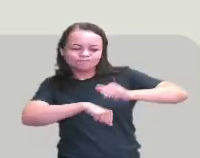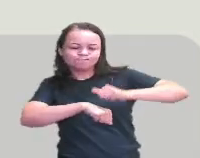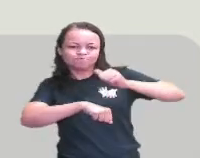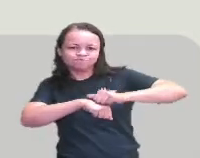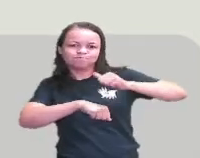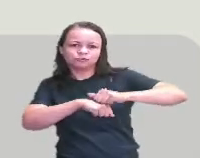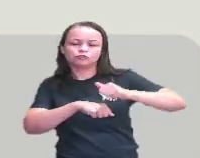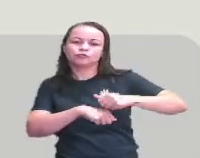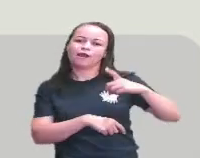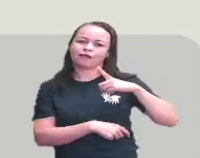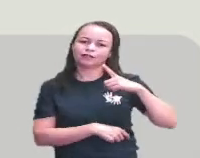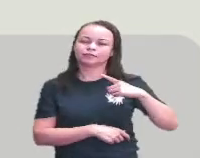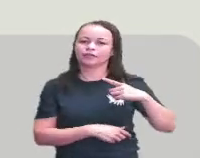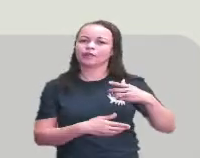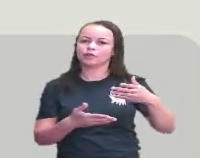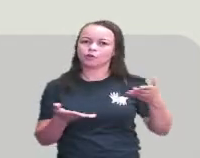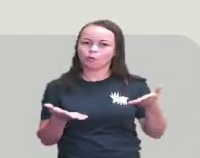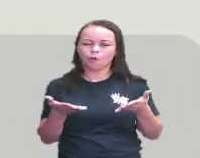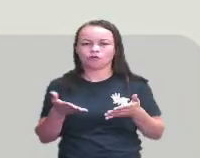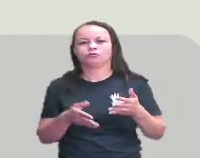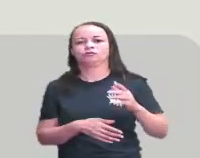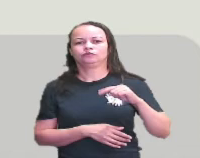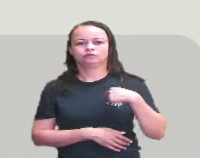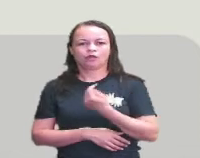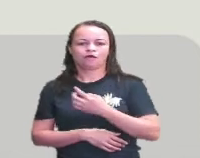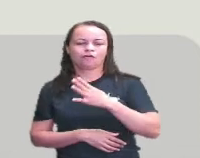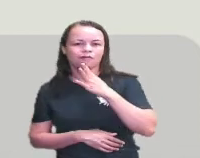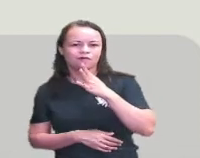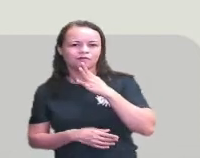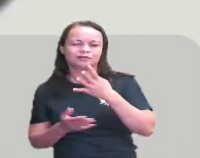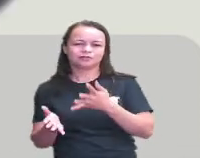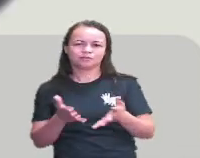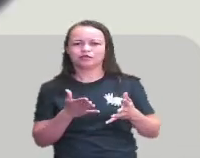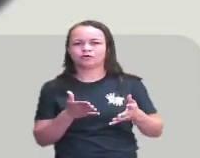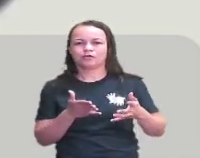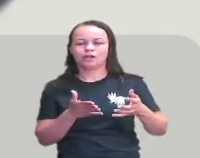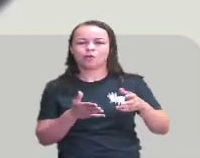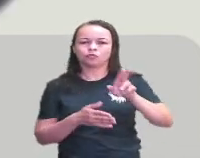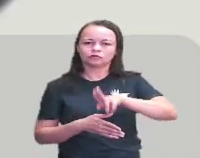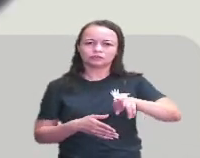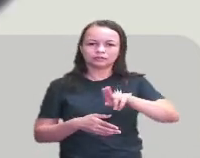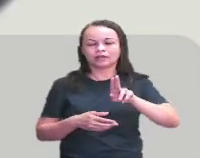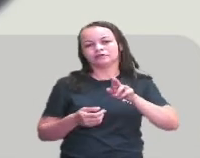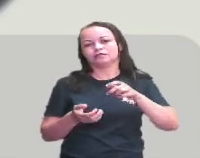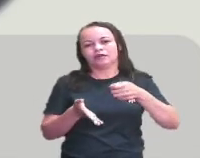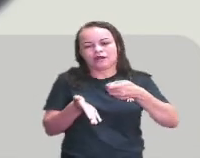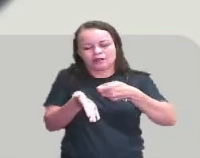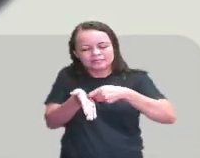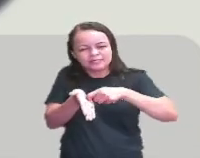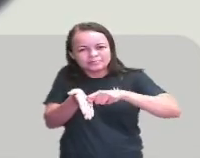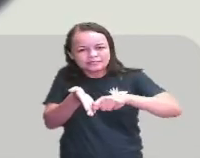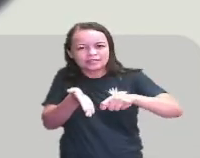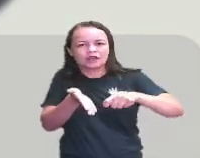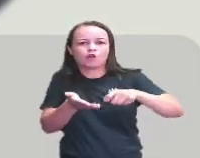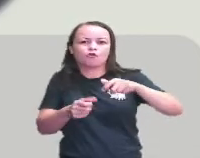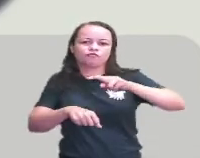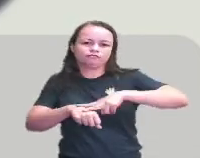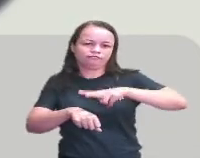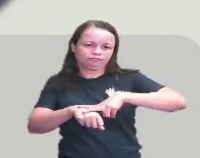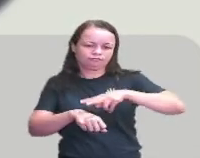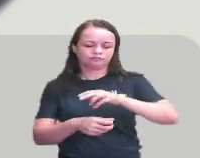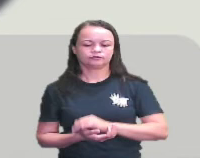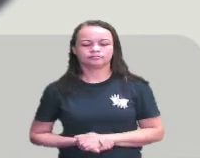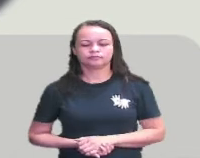que temos hoje no nosso conhecimento. Ele é usado para riscar vidros.